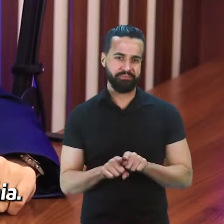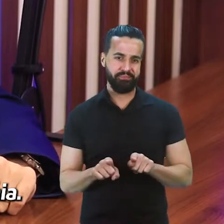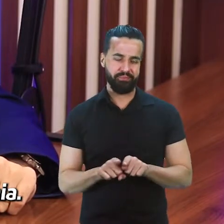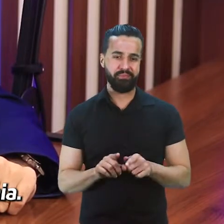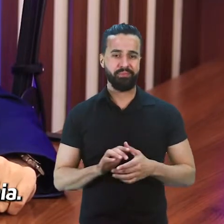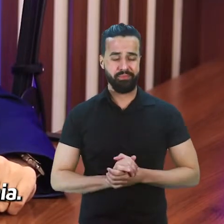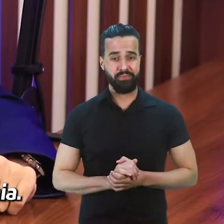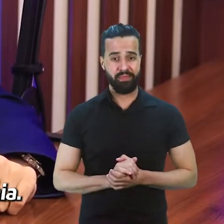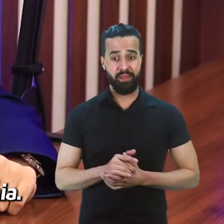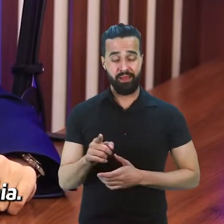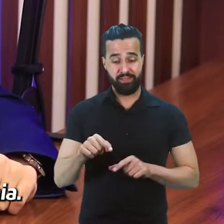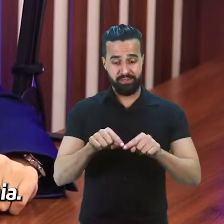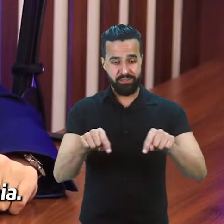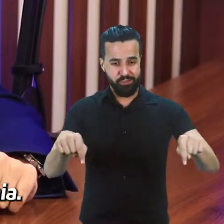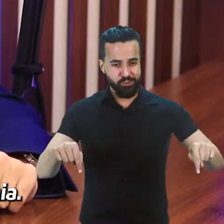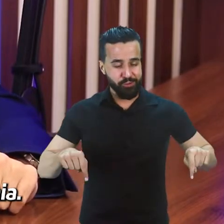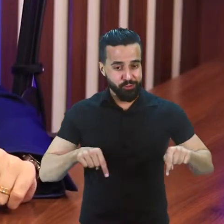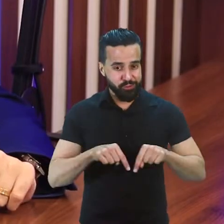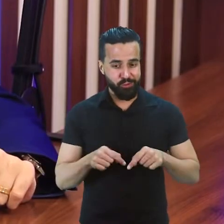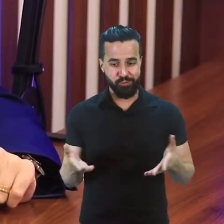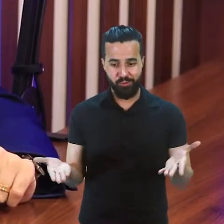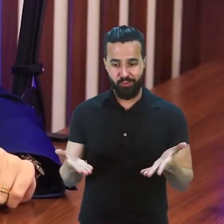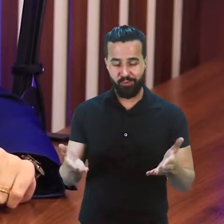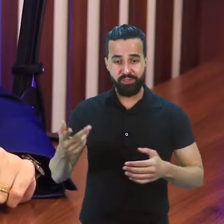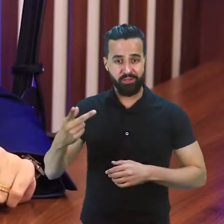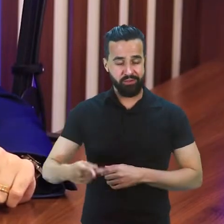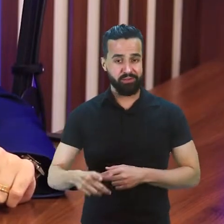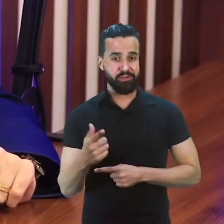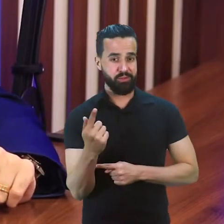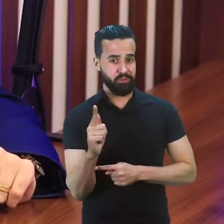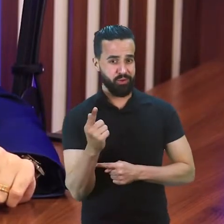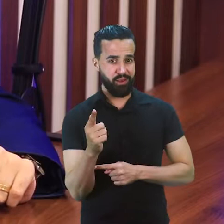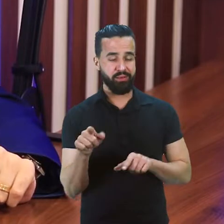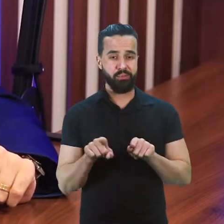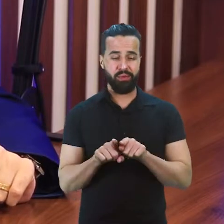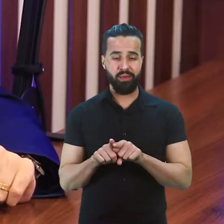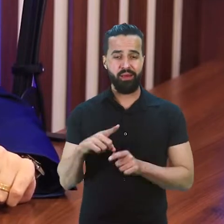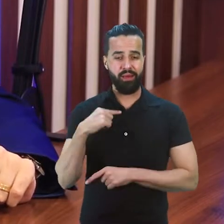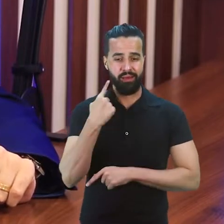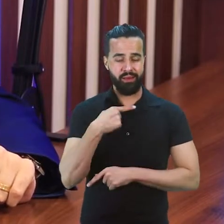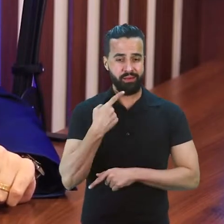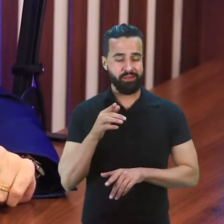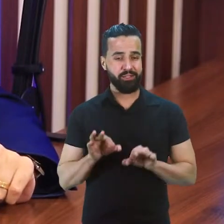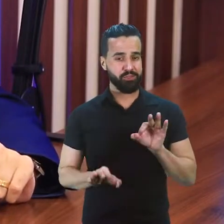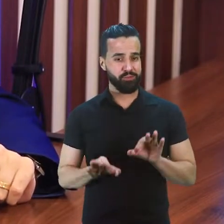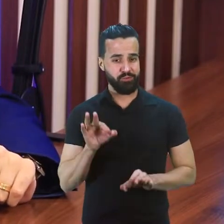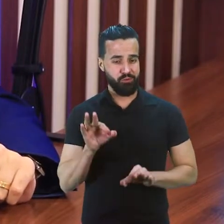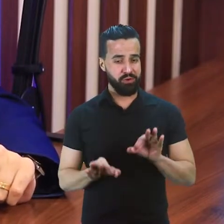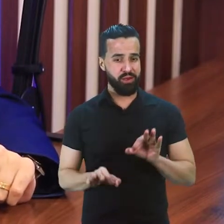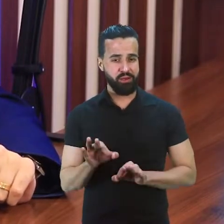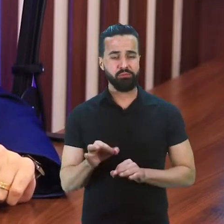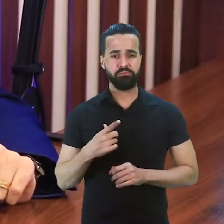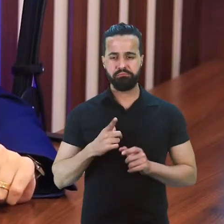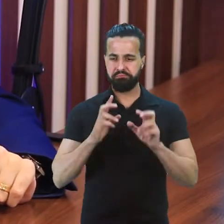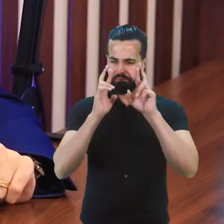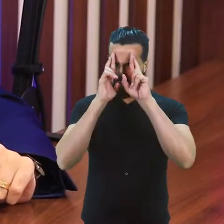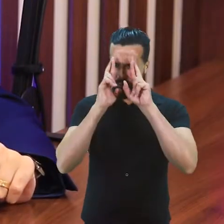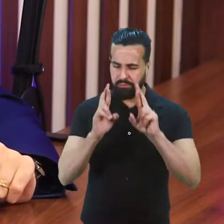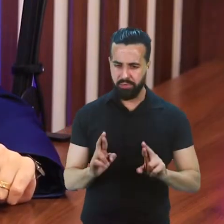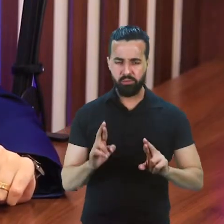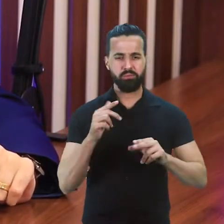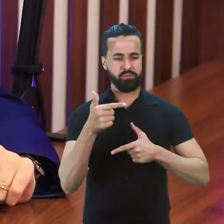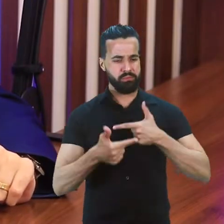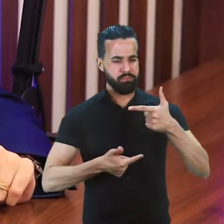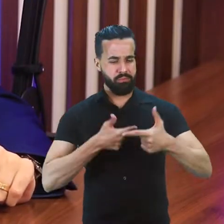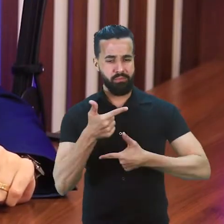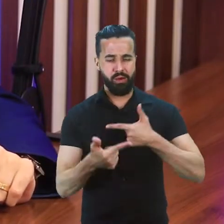está aí hoje, ainda é um escritório grande em Goiânia, né? É um advogado, né, de grande respeito, né, no estado